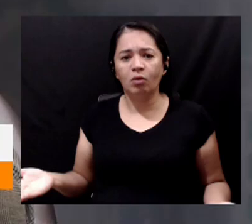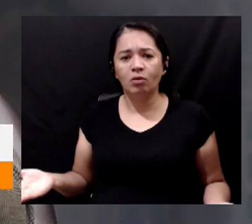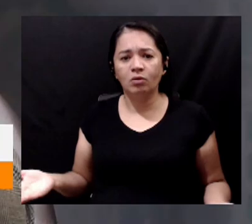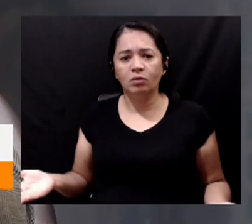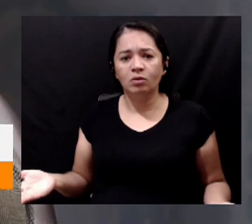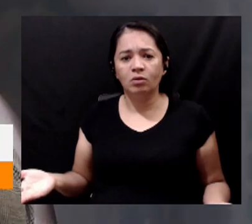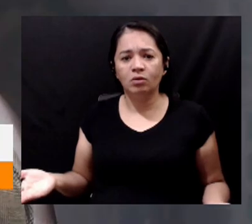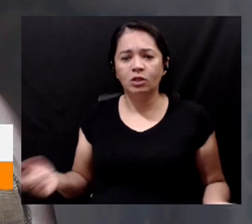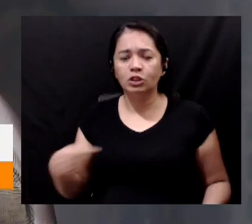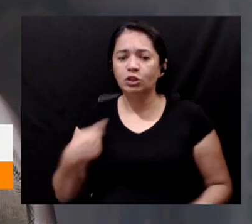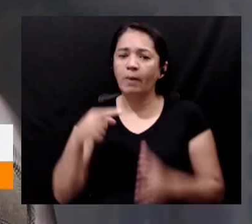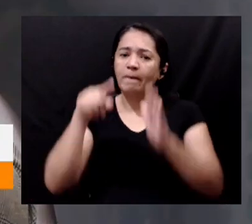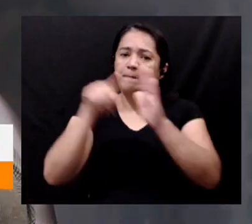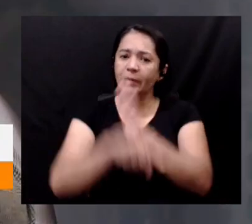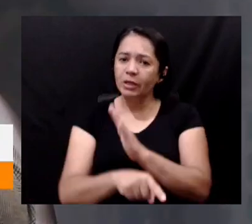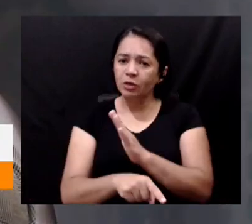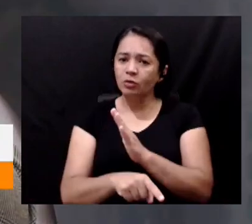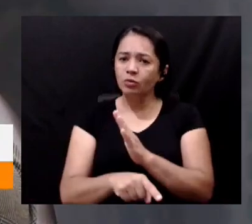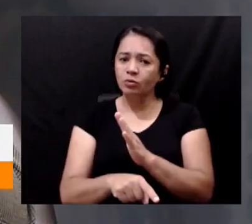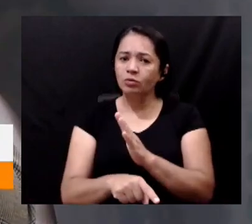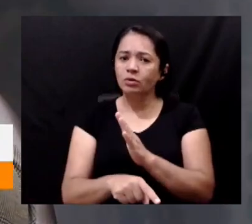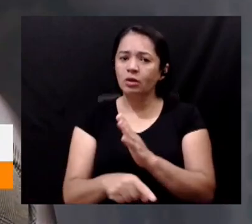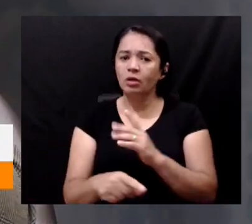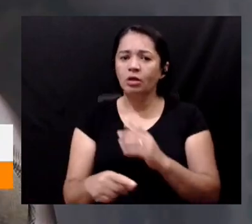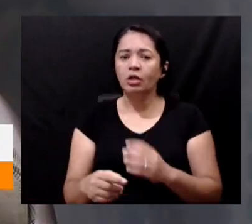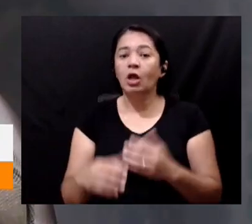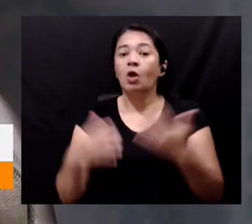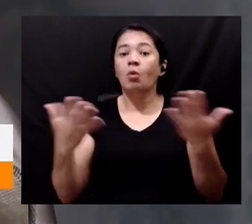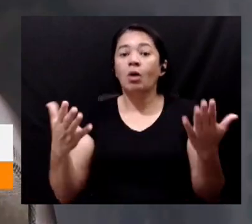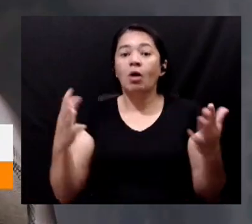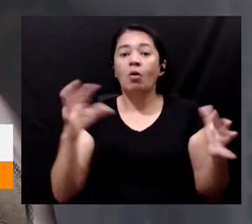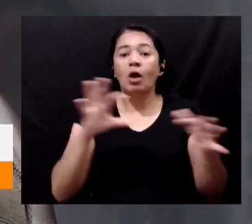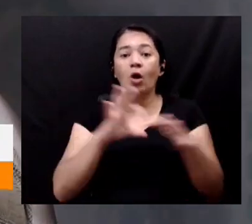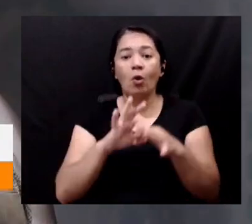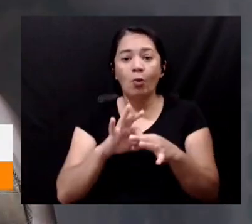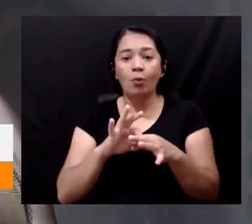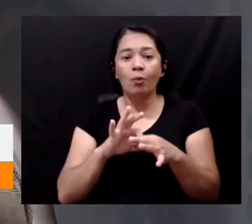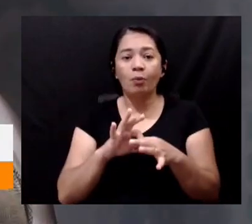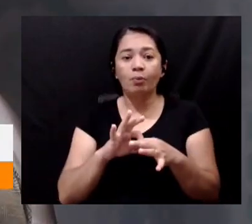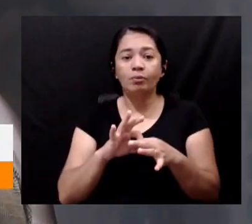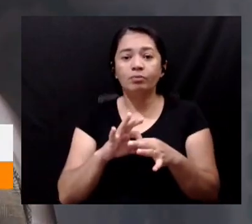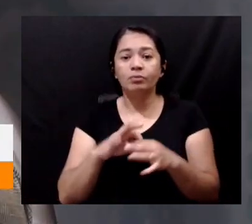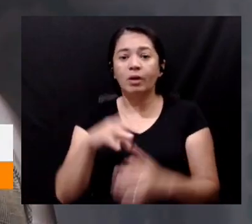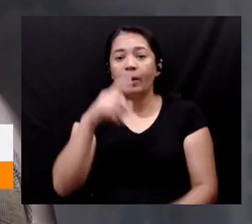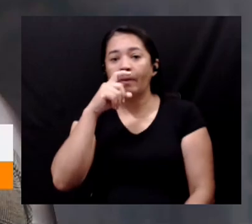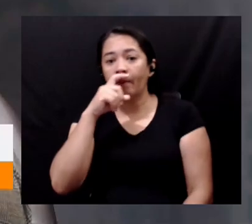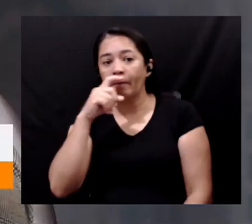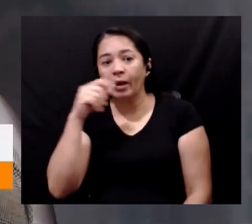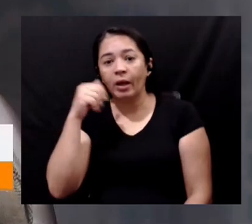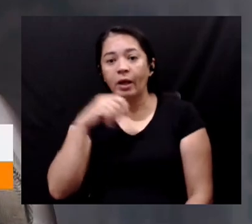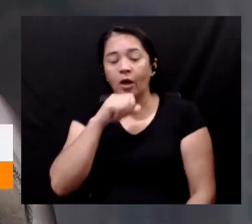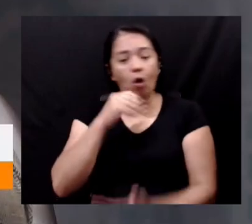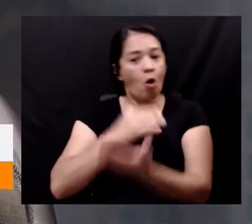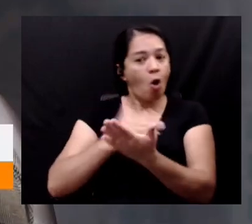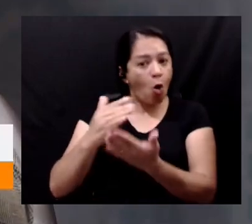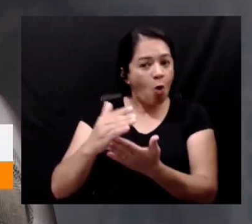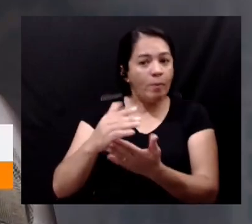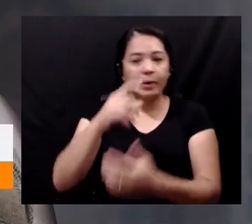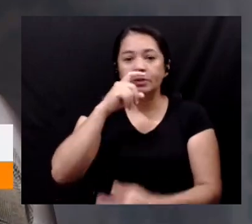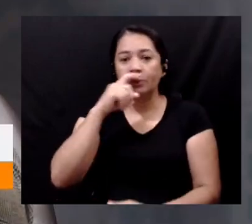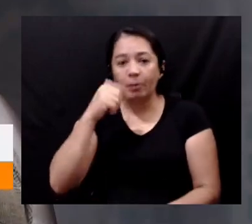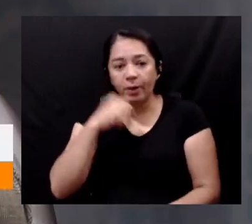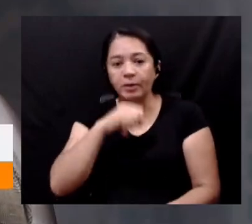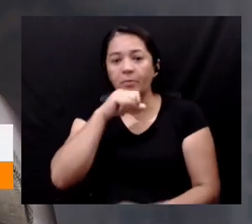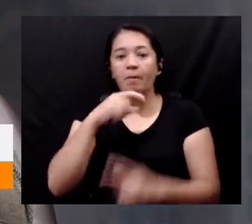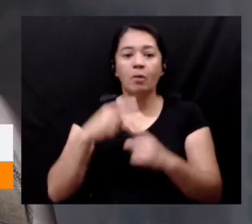dentro desse tema qual a conexão que os pais, começando dos pais, porque é uma questão social, não é uma